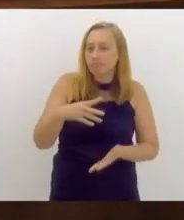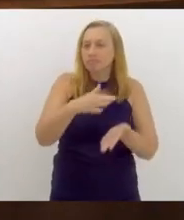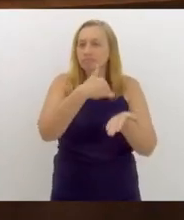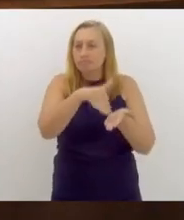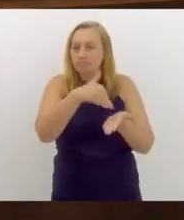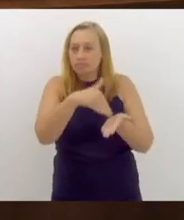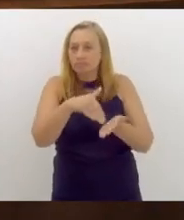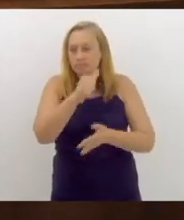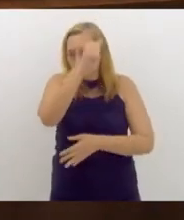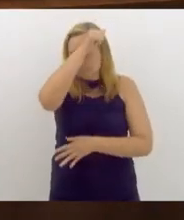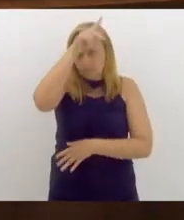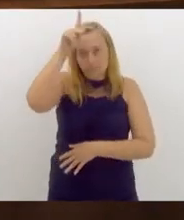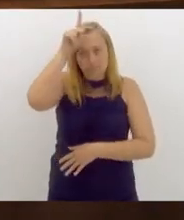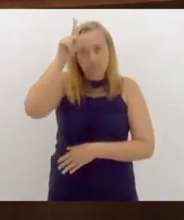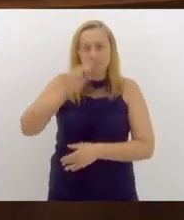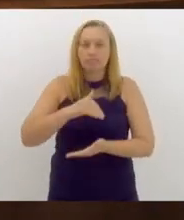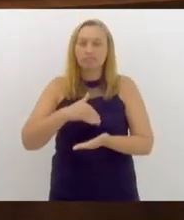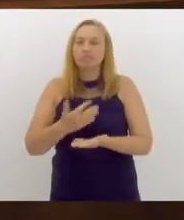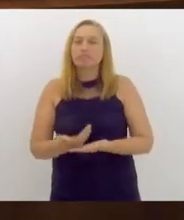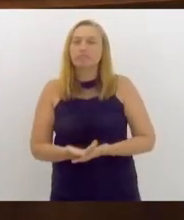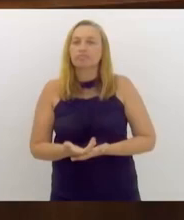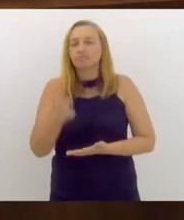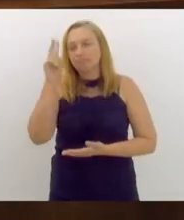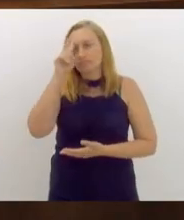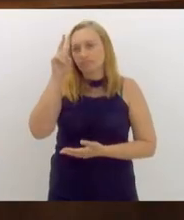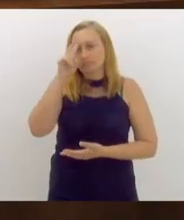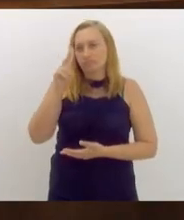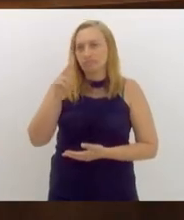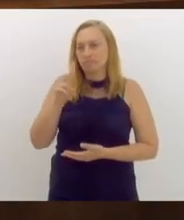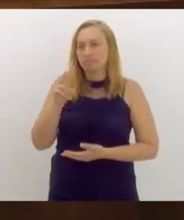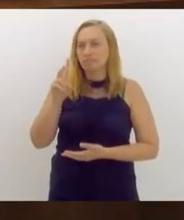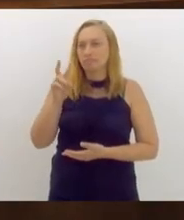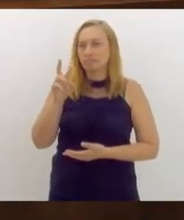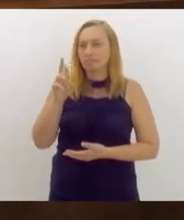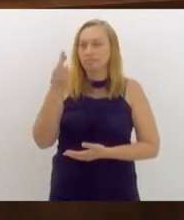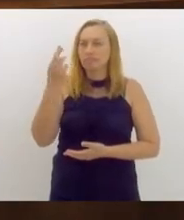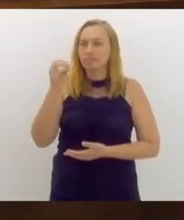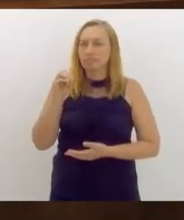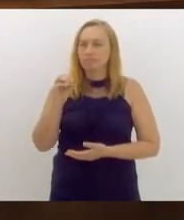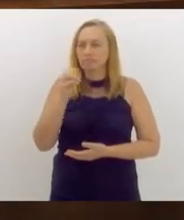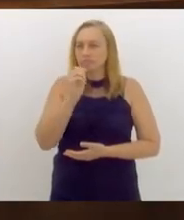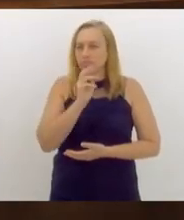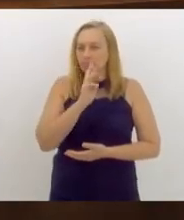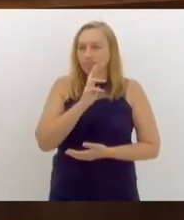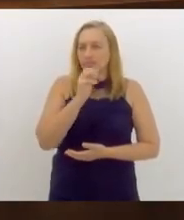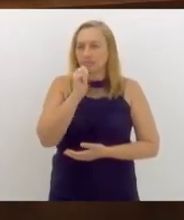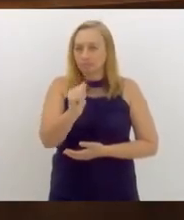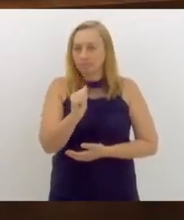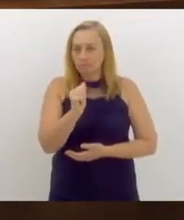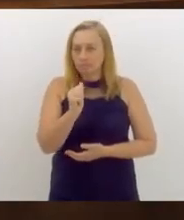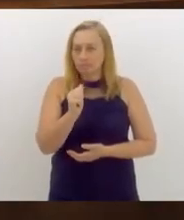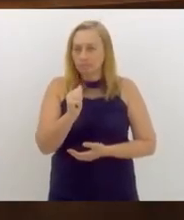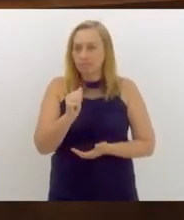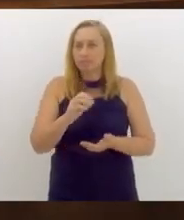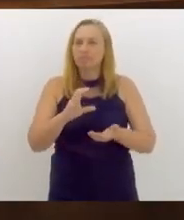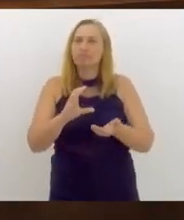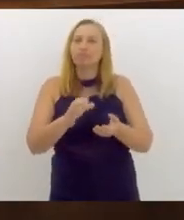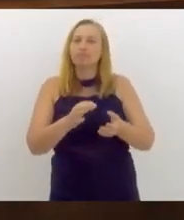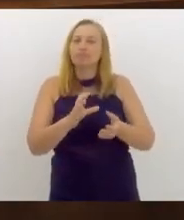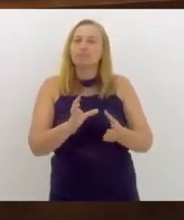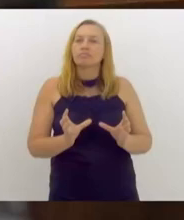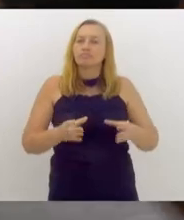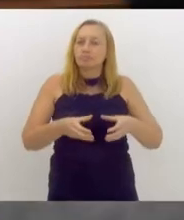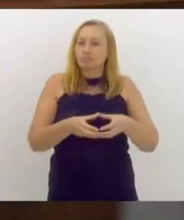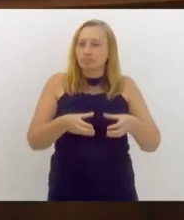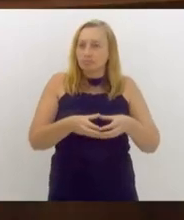de Estado. Rodrigo Amorim, eu lembro, e você tem uma grande missão aqui, que é presidir a Comissão de Constituição e Justiça.